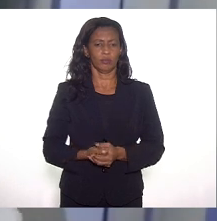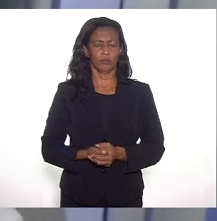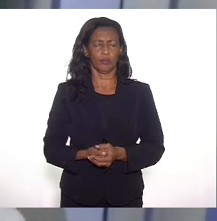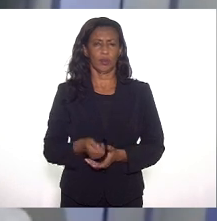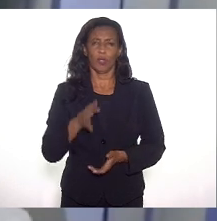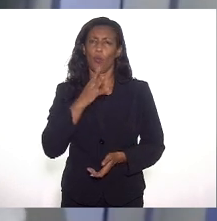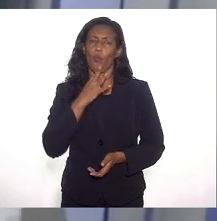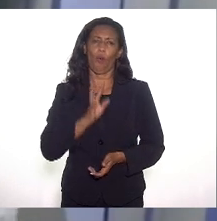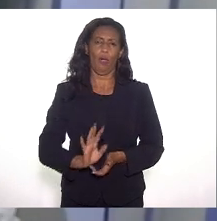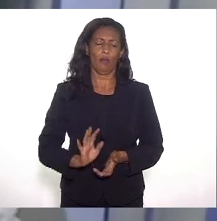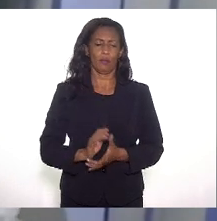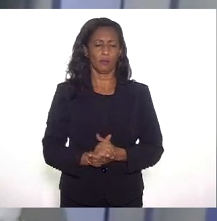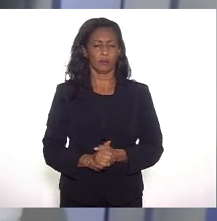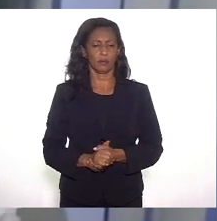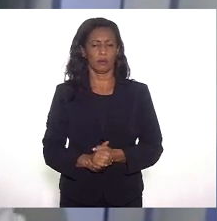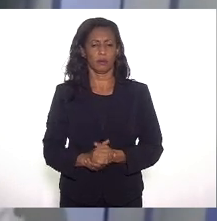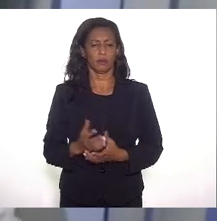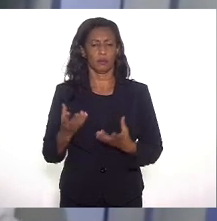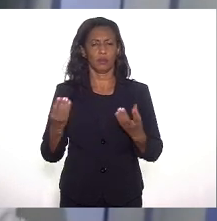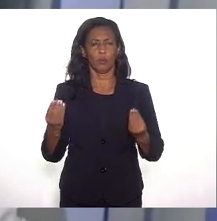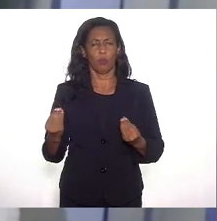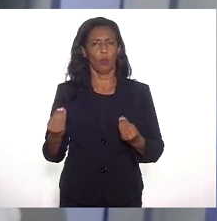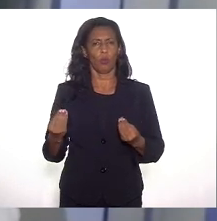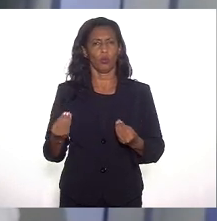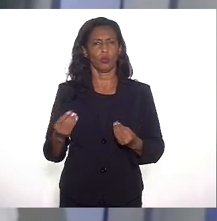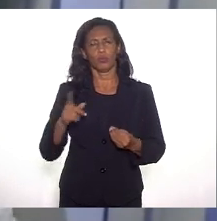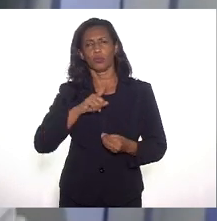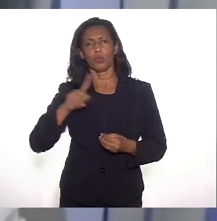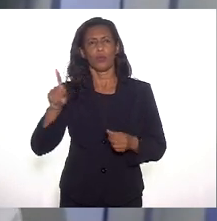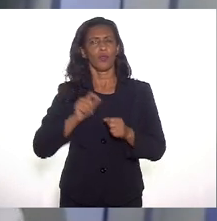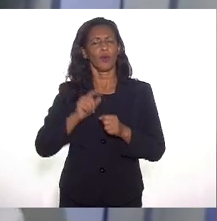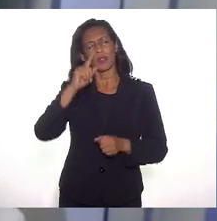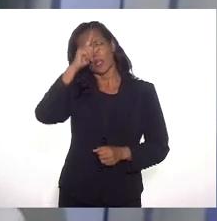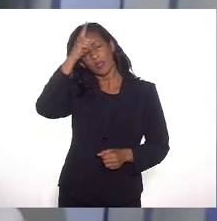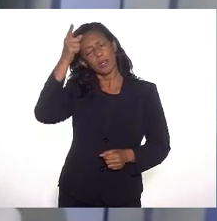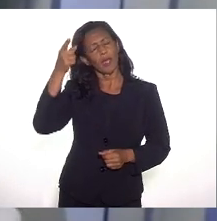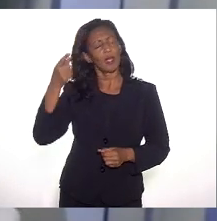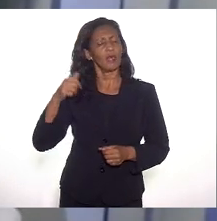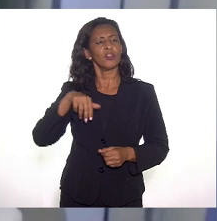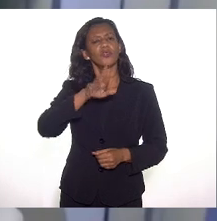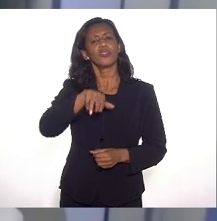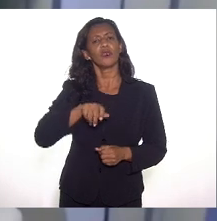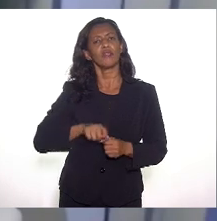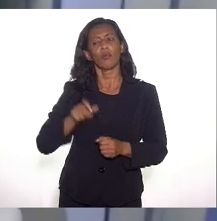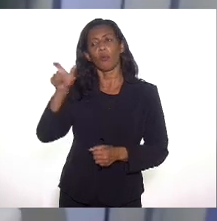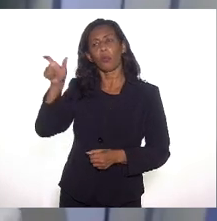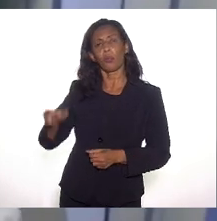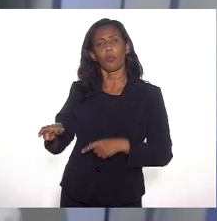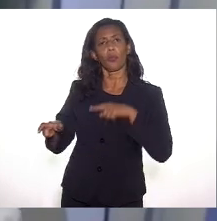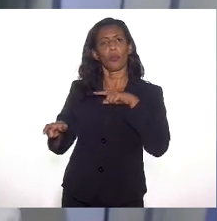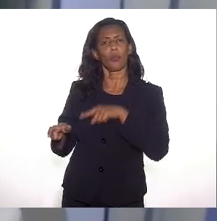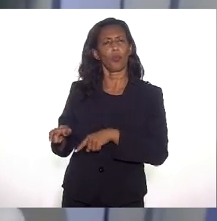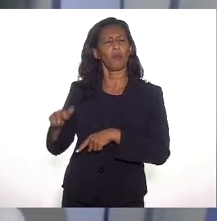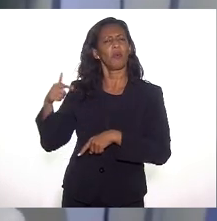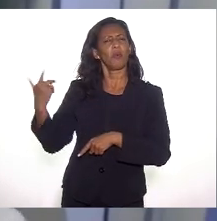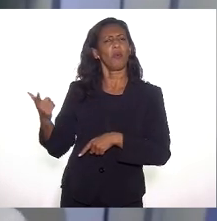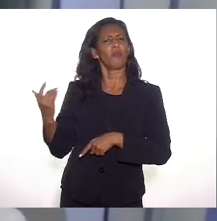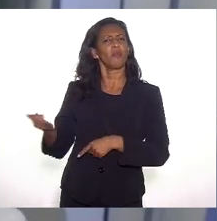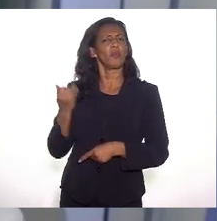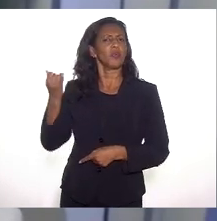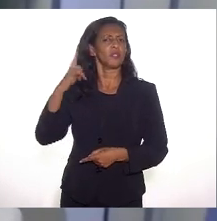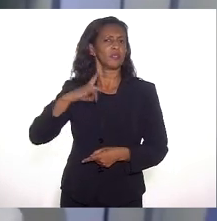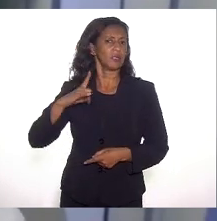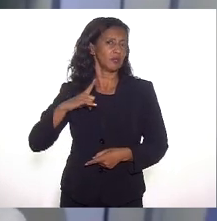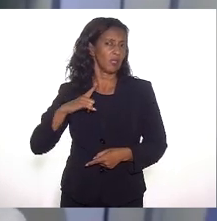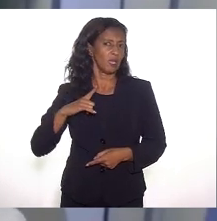não conhecem, muitos e muitas não fazem ideia de quem foi esse personagem e que papel teve na